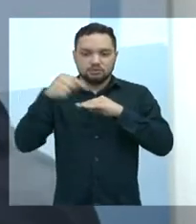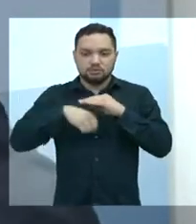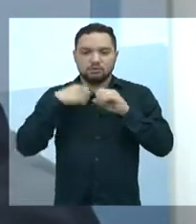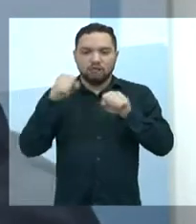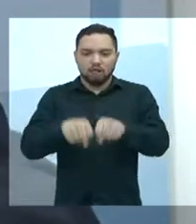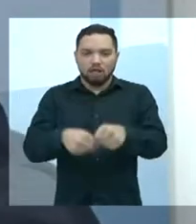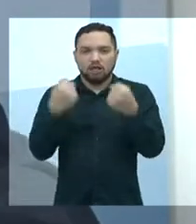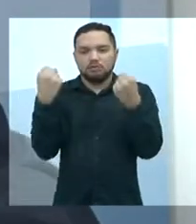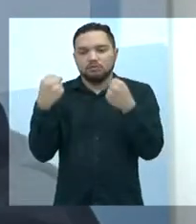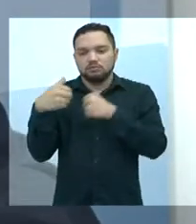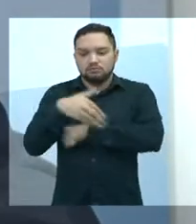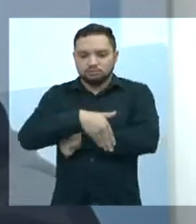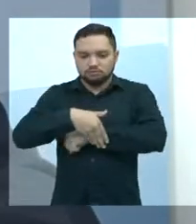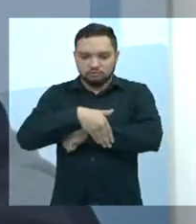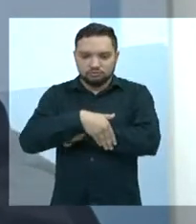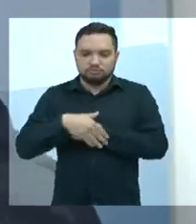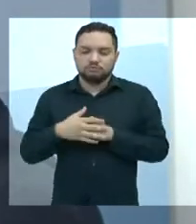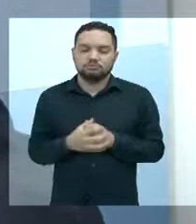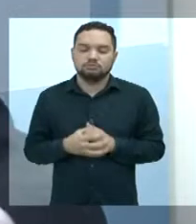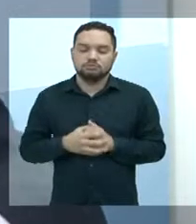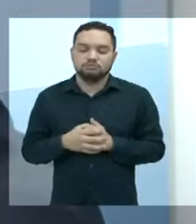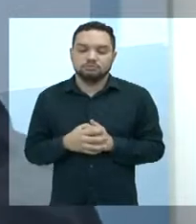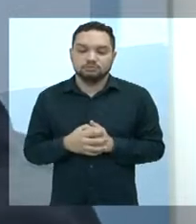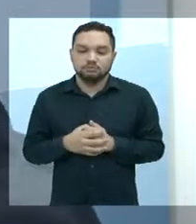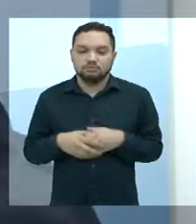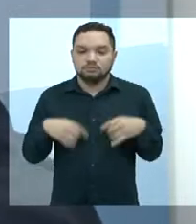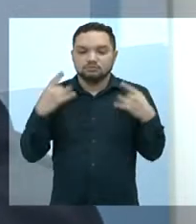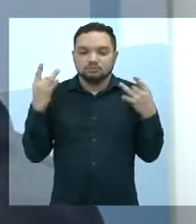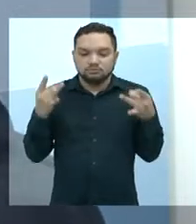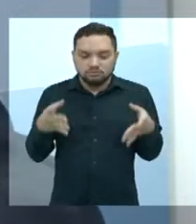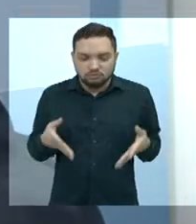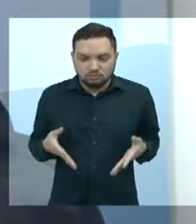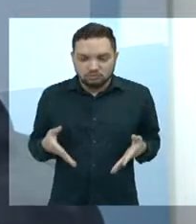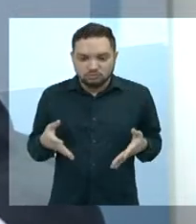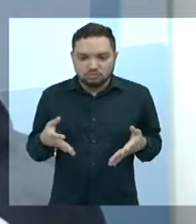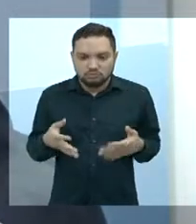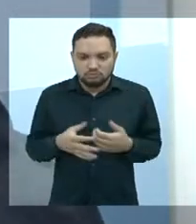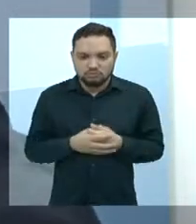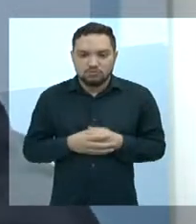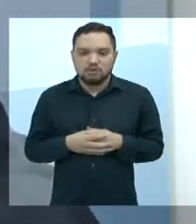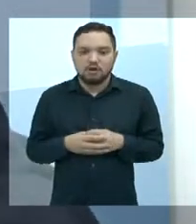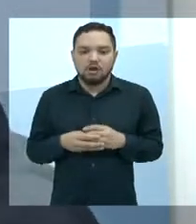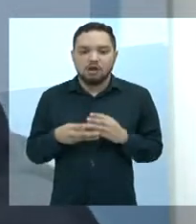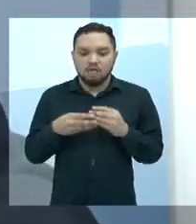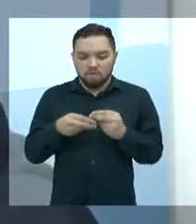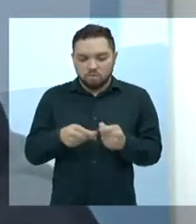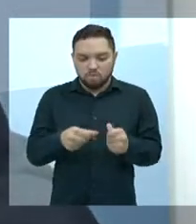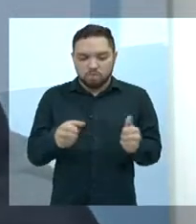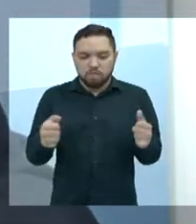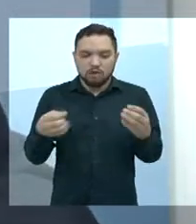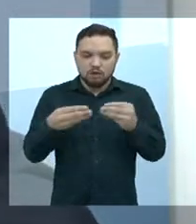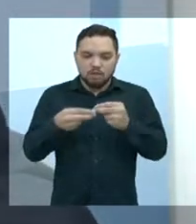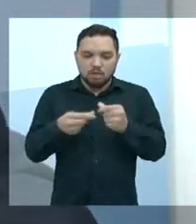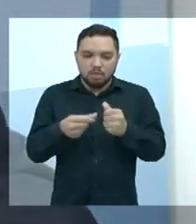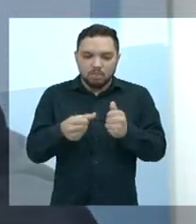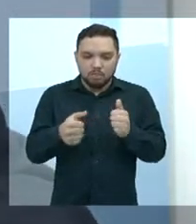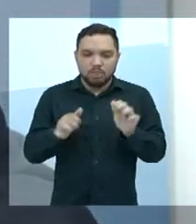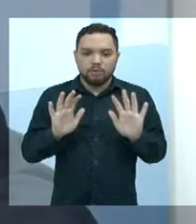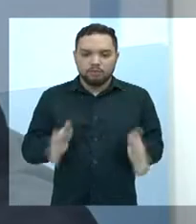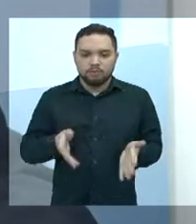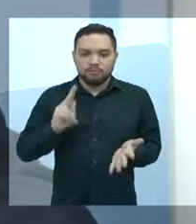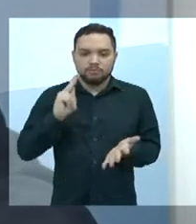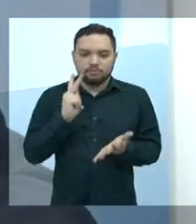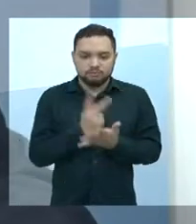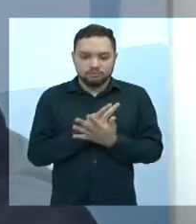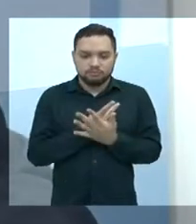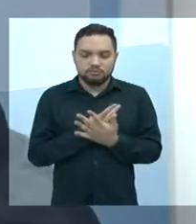CAGES vai ter que fazer uma ligação. E ela deixava lá e o asfalto ia se deteriorando e aí aconteceu realmente Às isso vezes aqui na